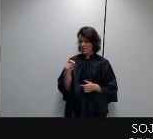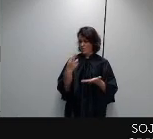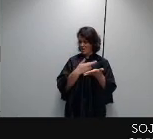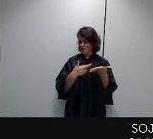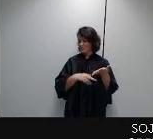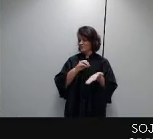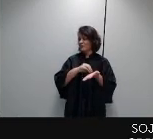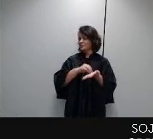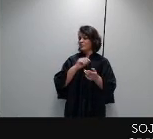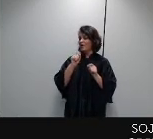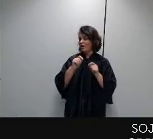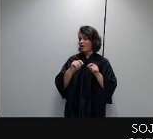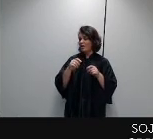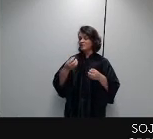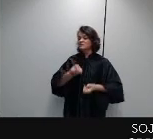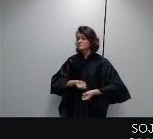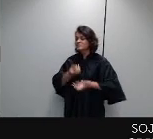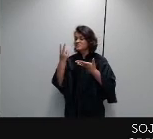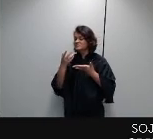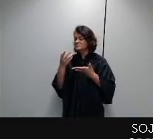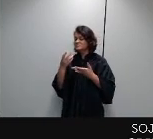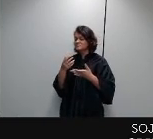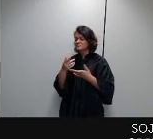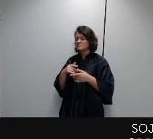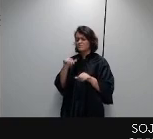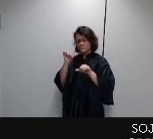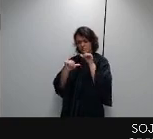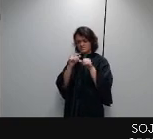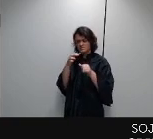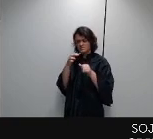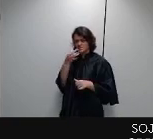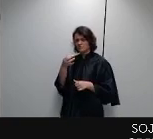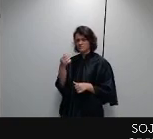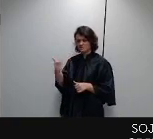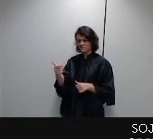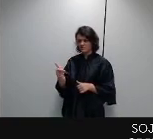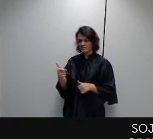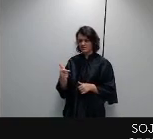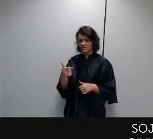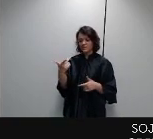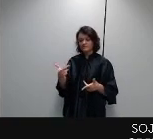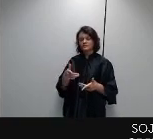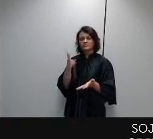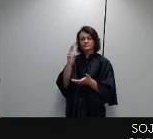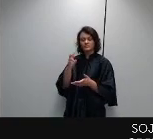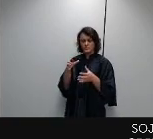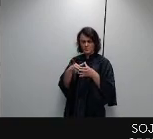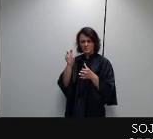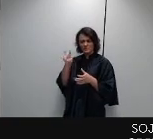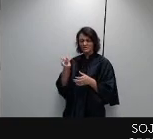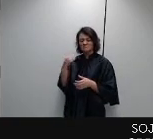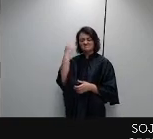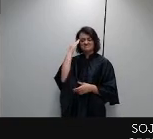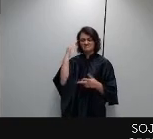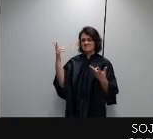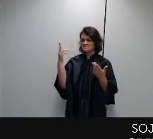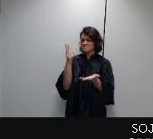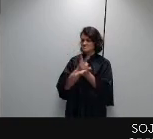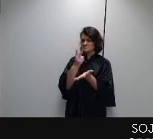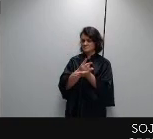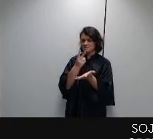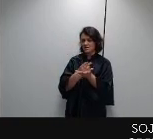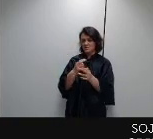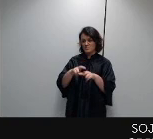botasse tirei de hidratação lá prevaleceu no TRF da 5ª eles não tiveram o mesmo entendimento então coisa que ficou essa